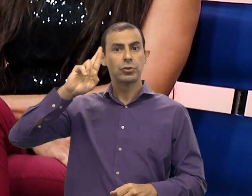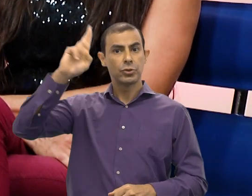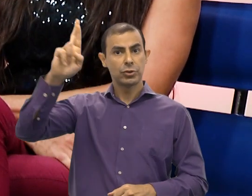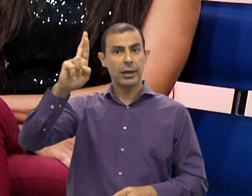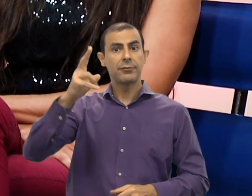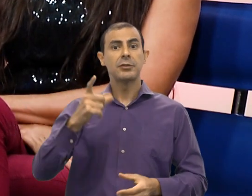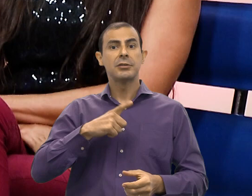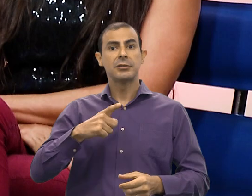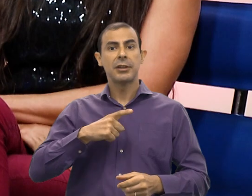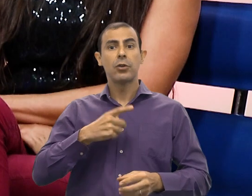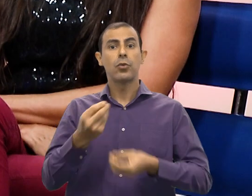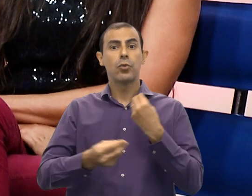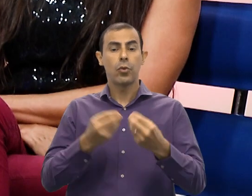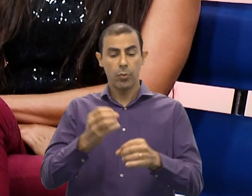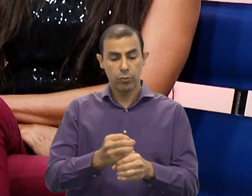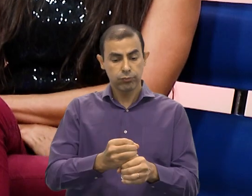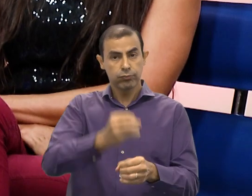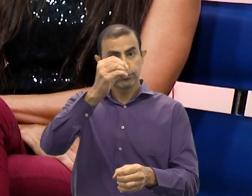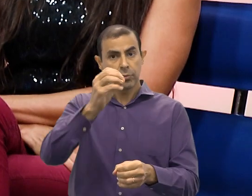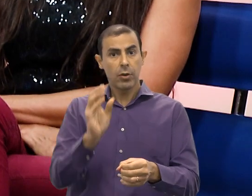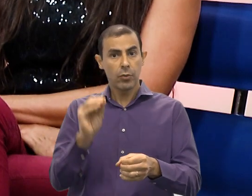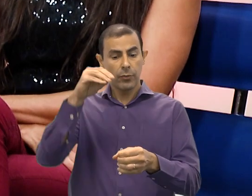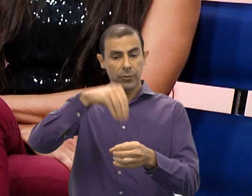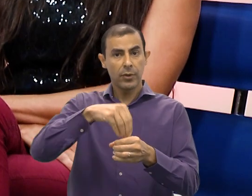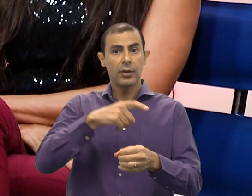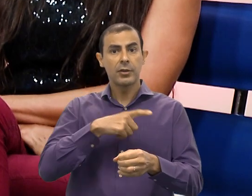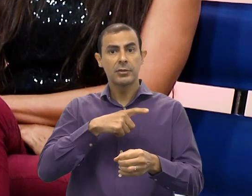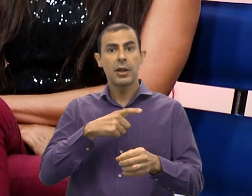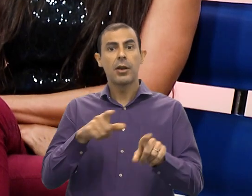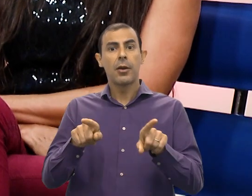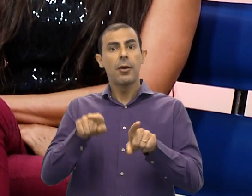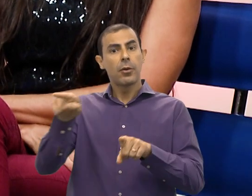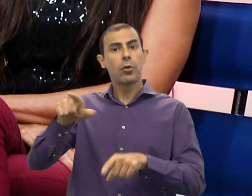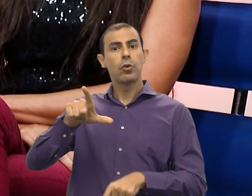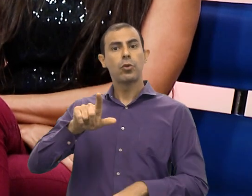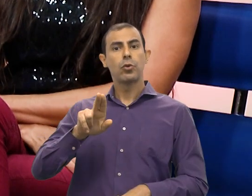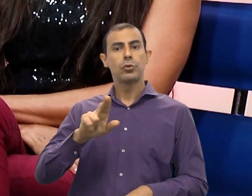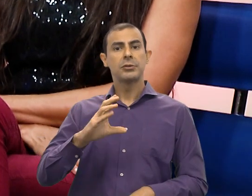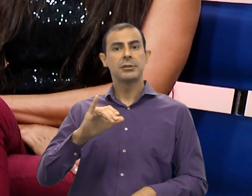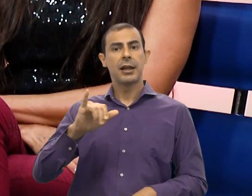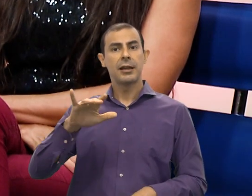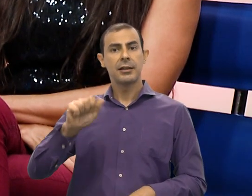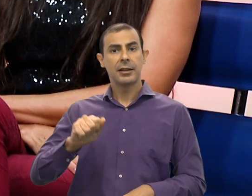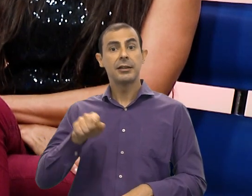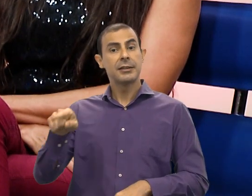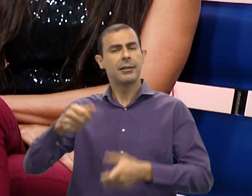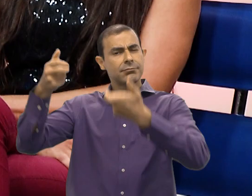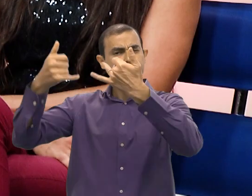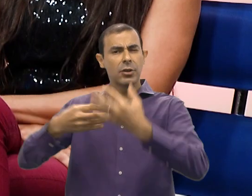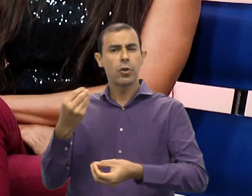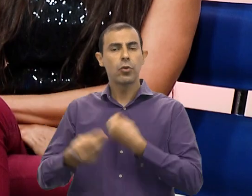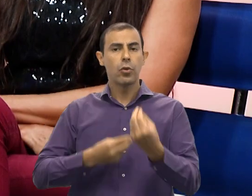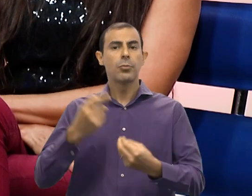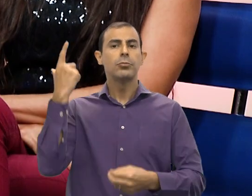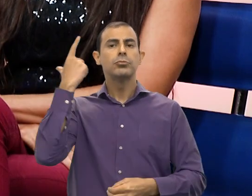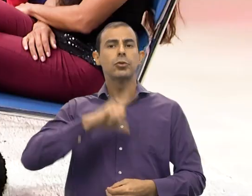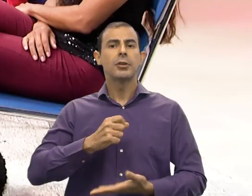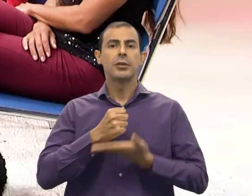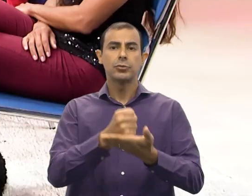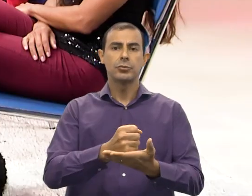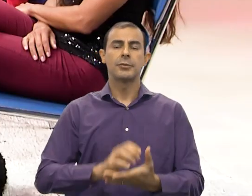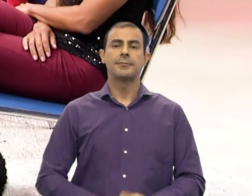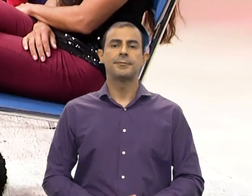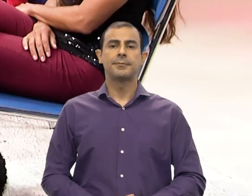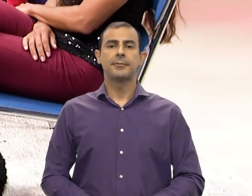óssea do Hemosul, a Lucéia, que vai falar o passo a passo para ser um doador e salvar vidas. Obrigada